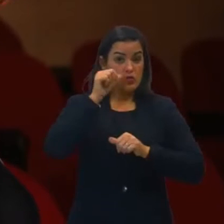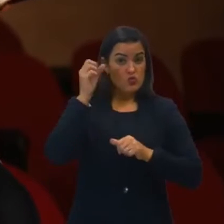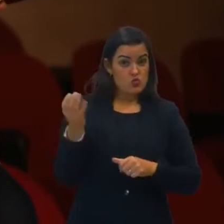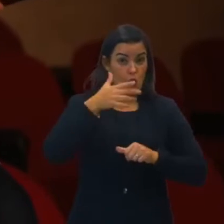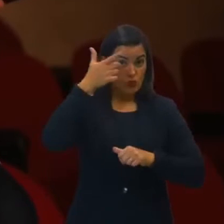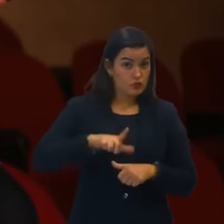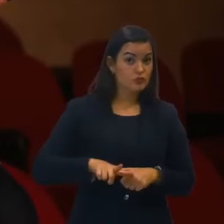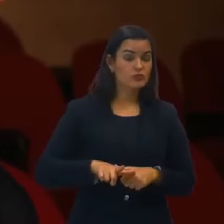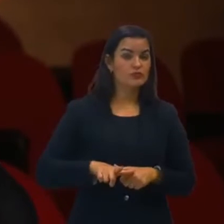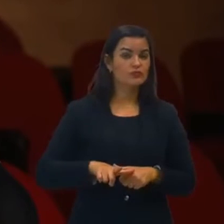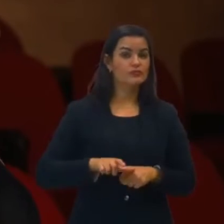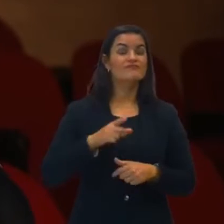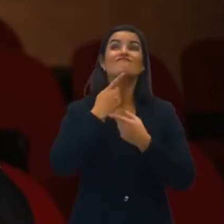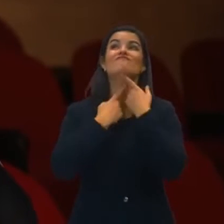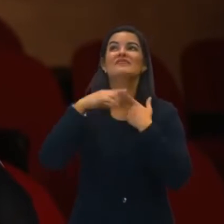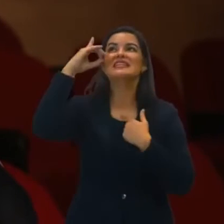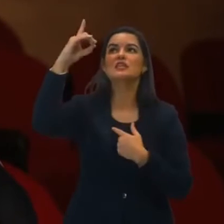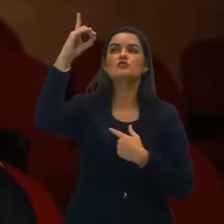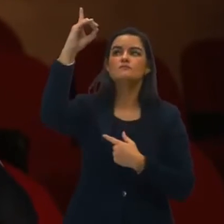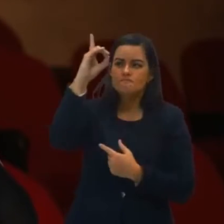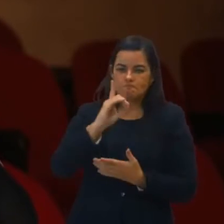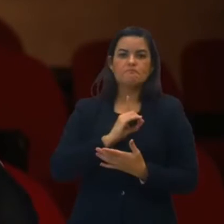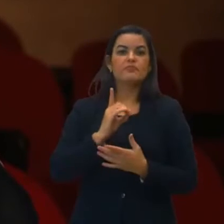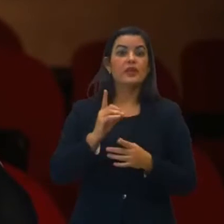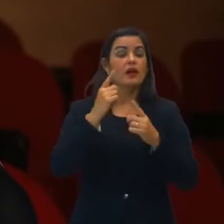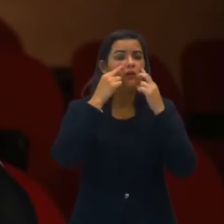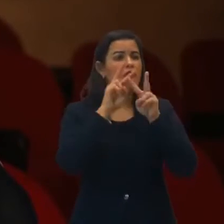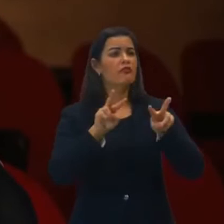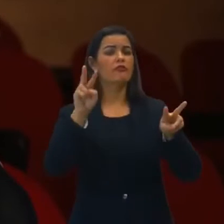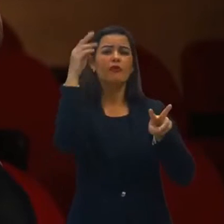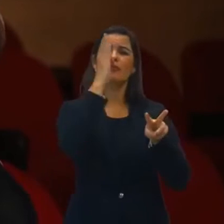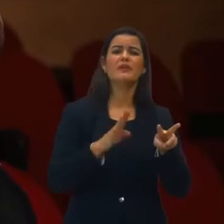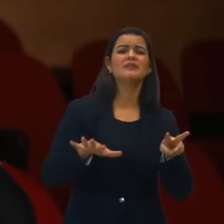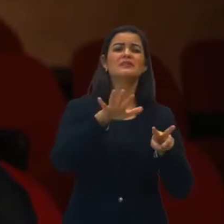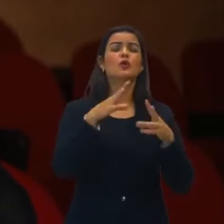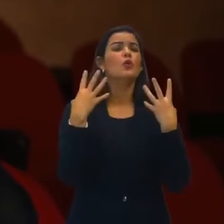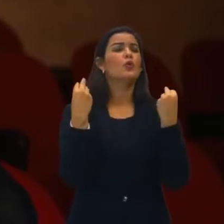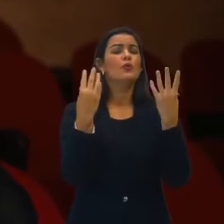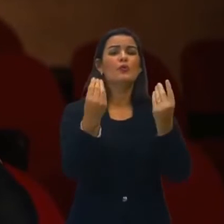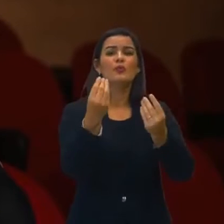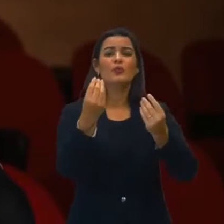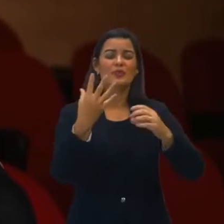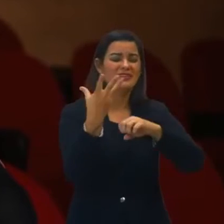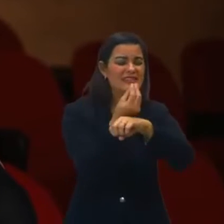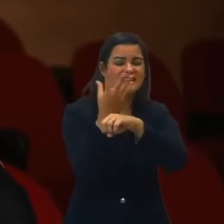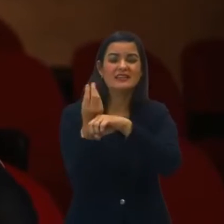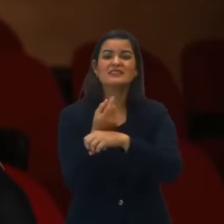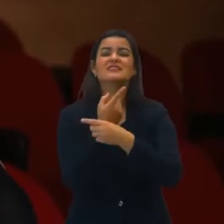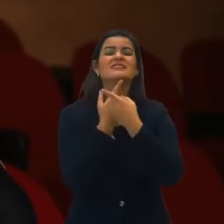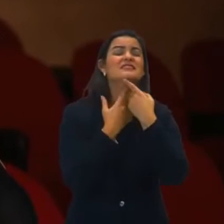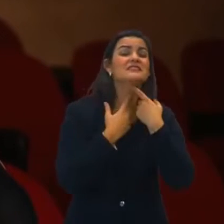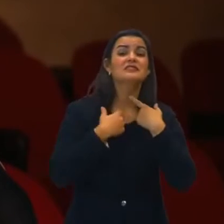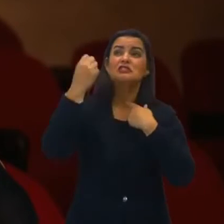para o cenário brasileiro e você verá muitas igrejas com sede de bênçãos de Deus. Mas avivamento não é